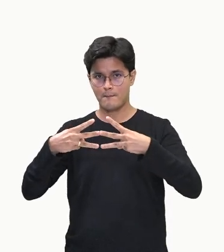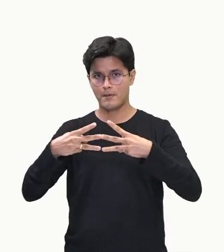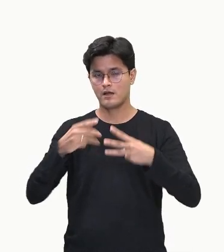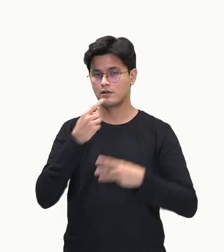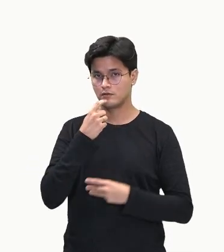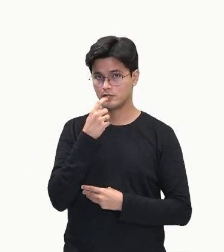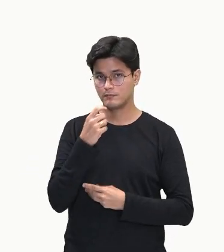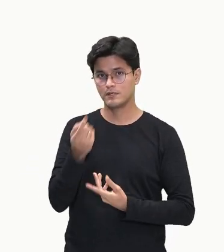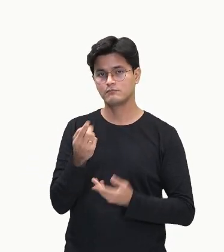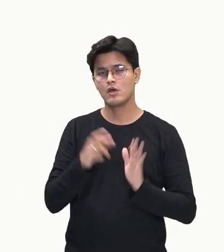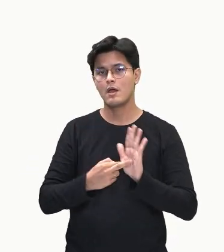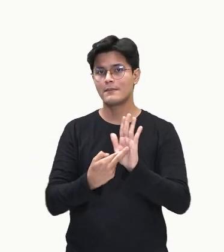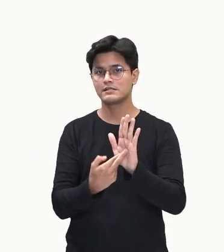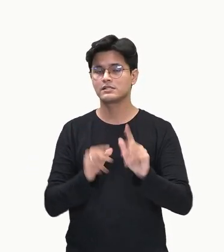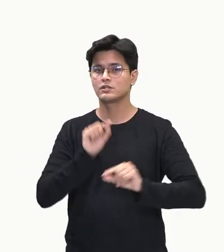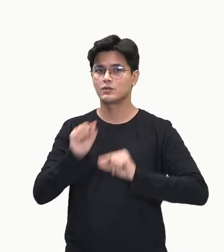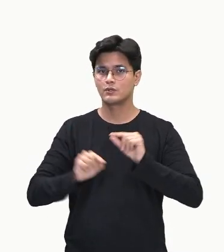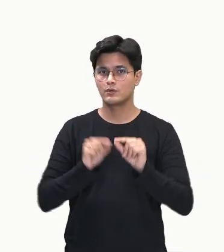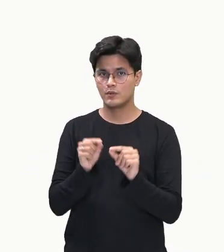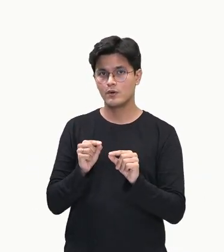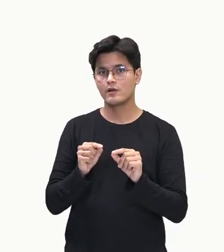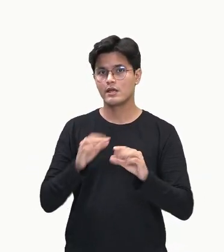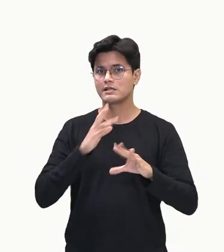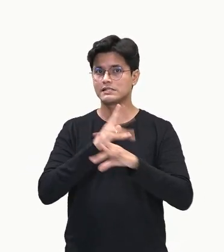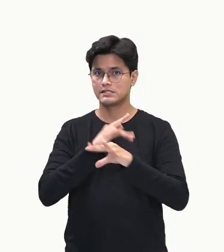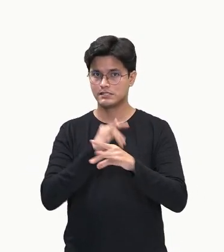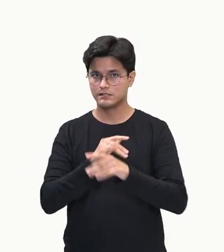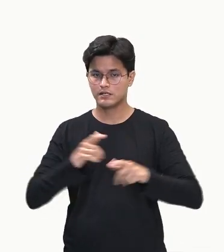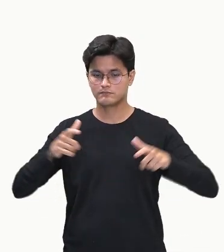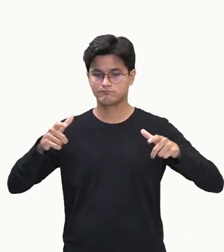ele representando a grande metrópole